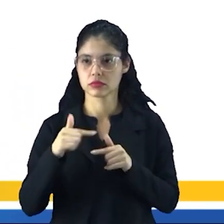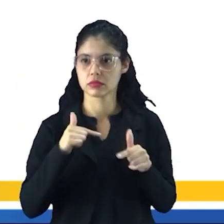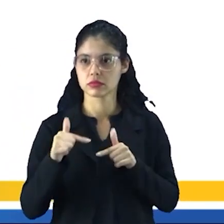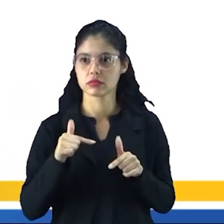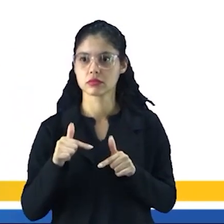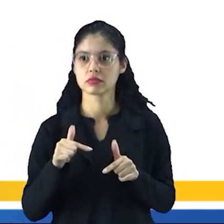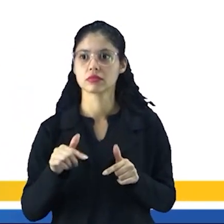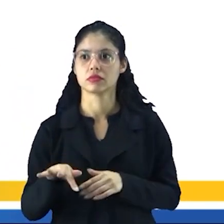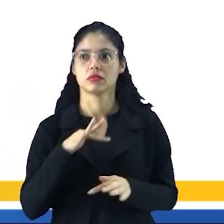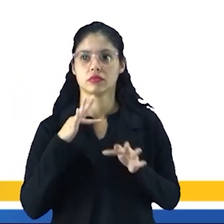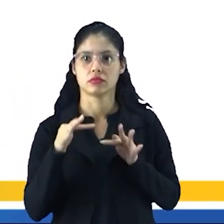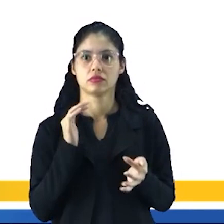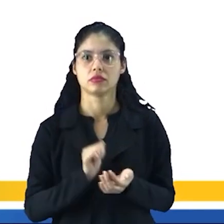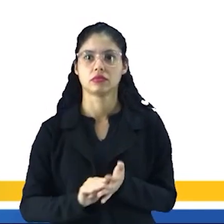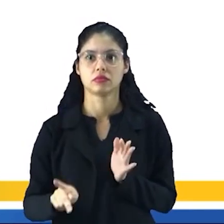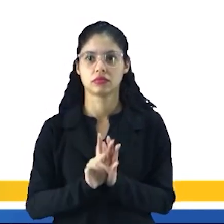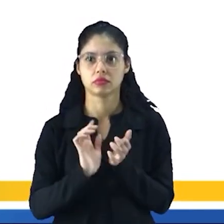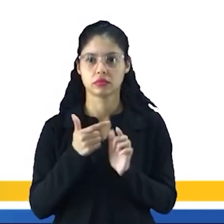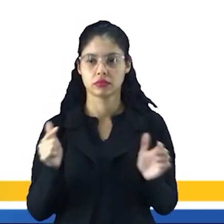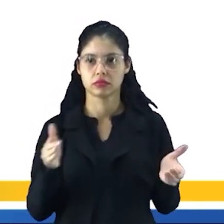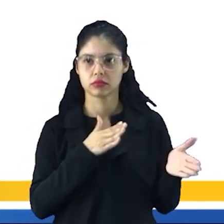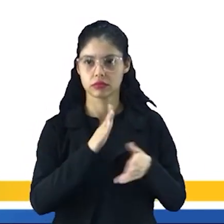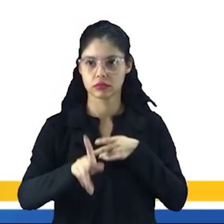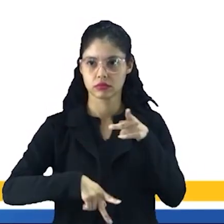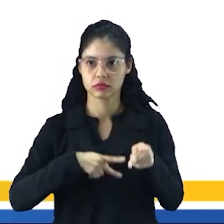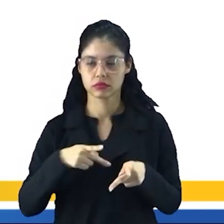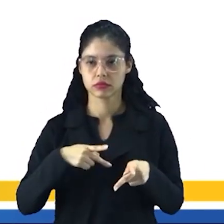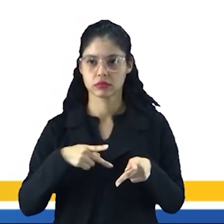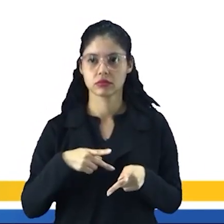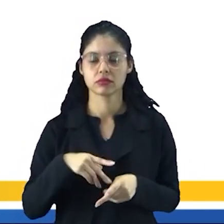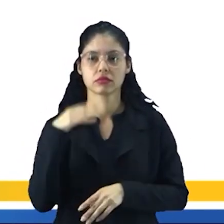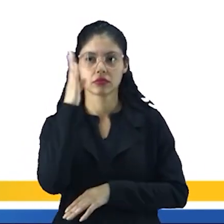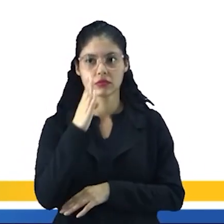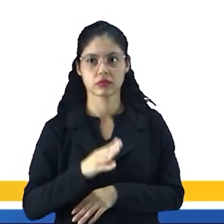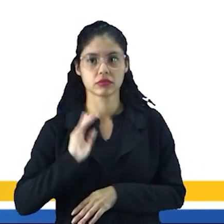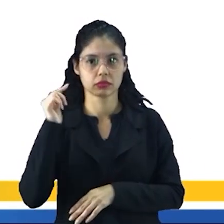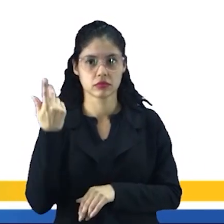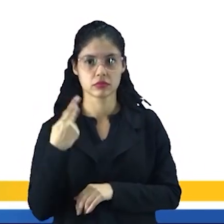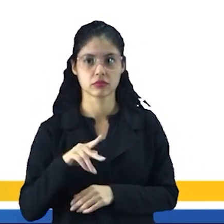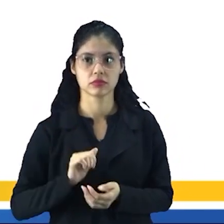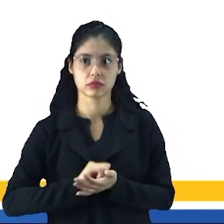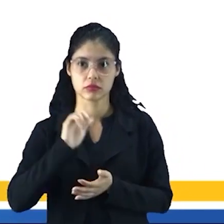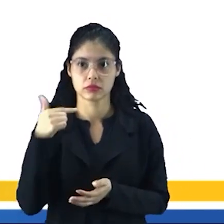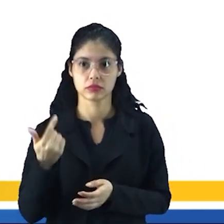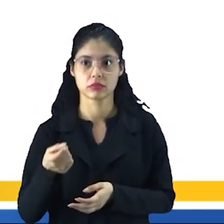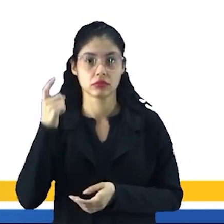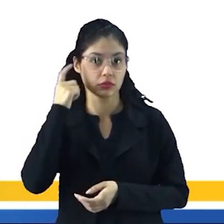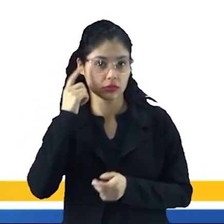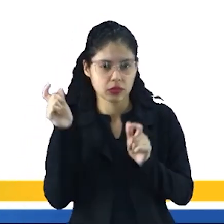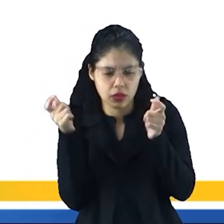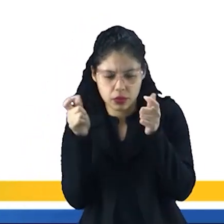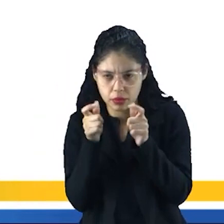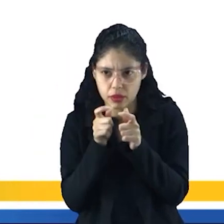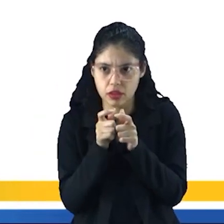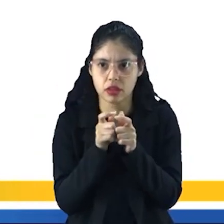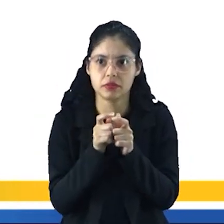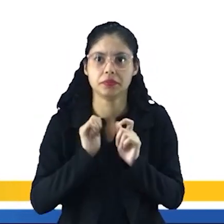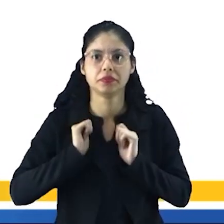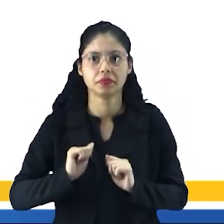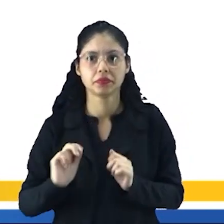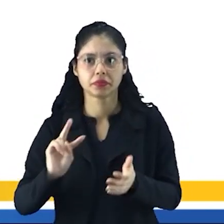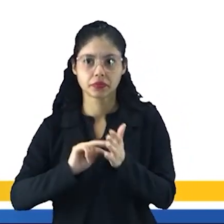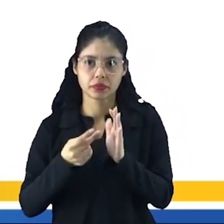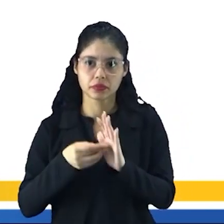trabalho físico, que era o ofício da maior parte da população brasileira naquele período. Por outro lado, a cabeça pequena